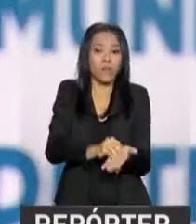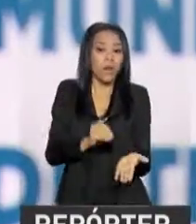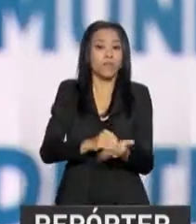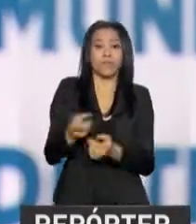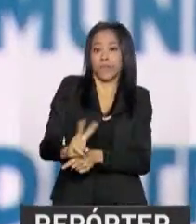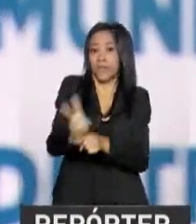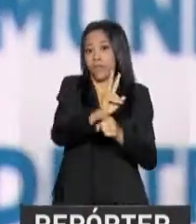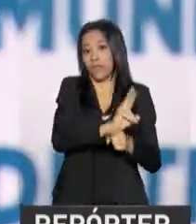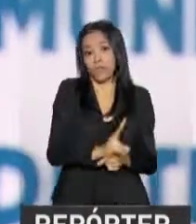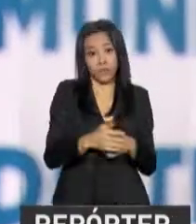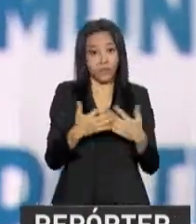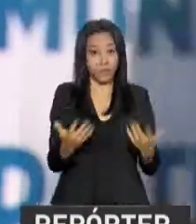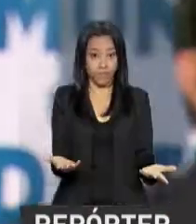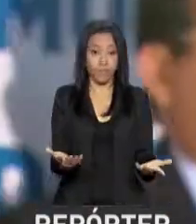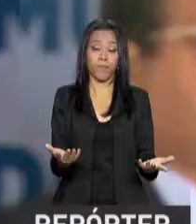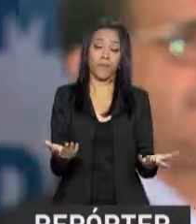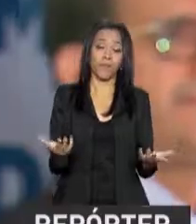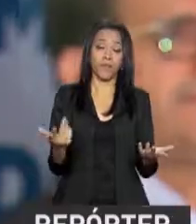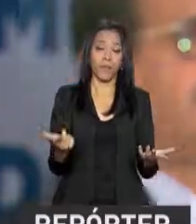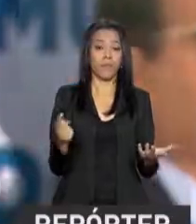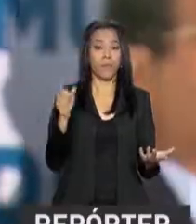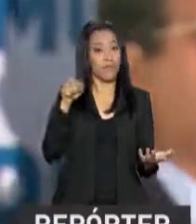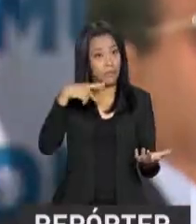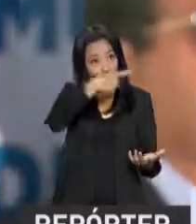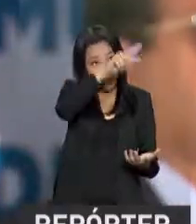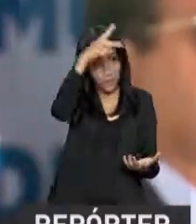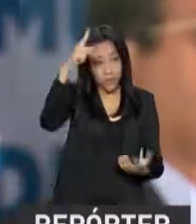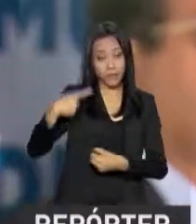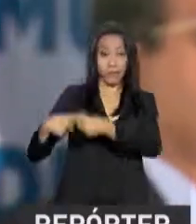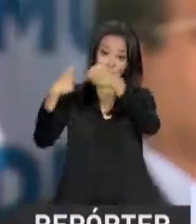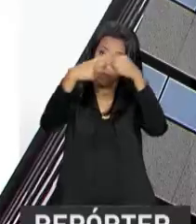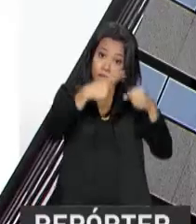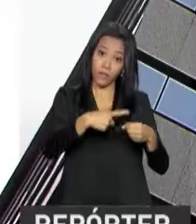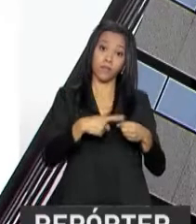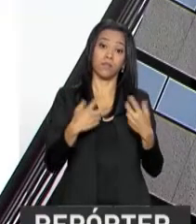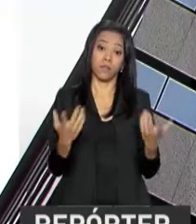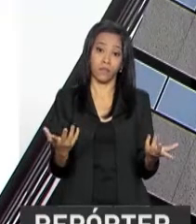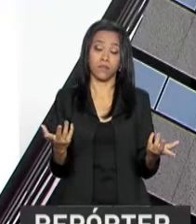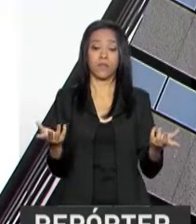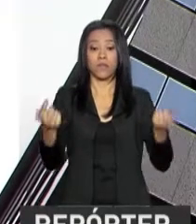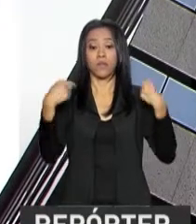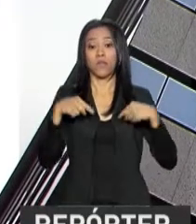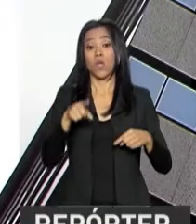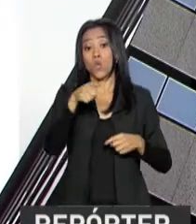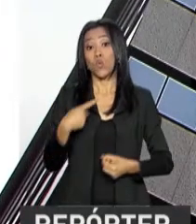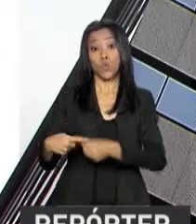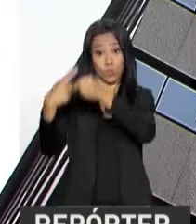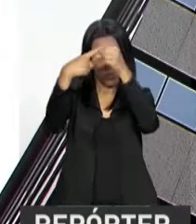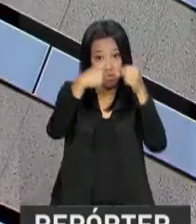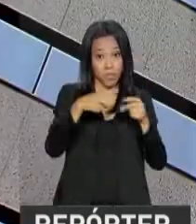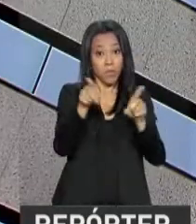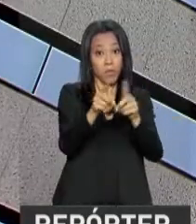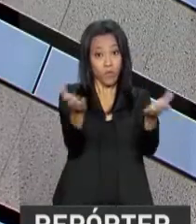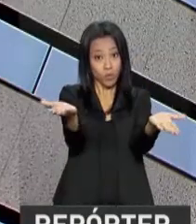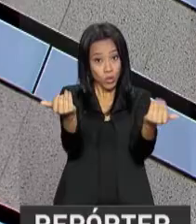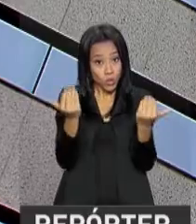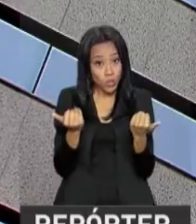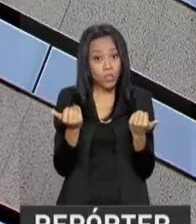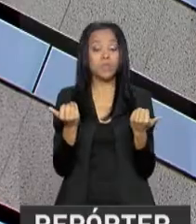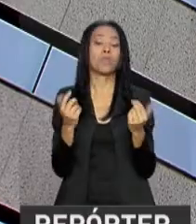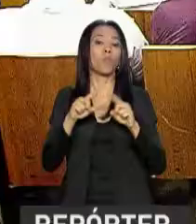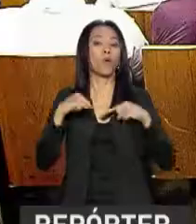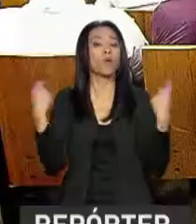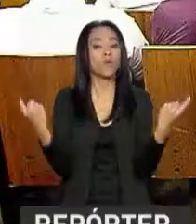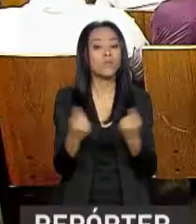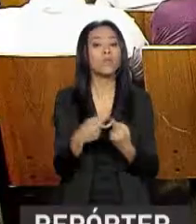fiscalização é essa nossa cidade um conseqüente retomada só os municípios também foram chamados pelo ministério das